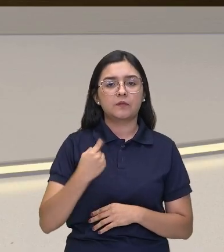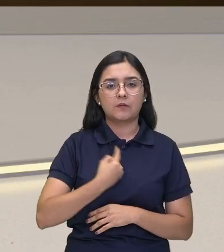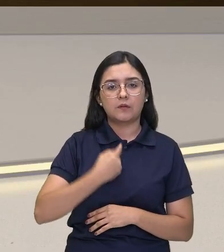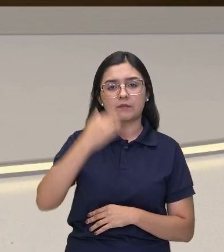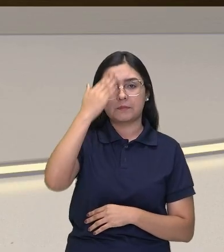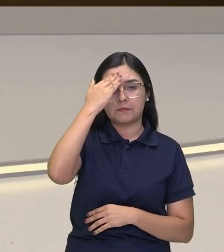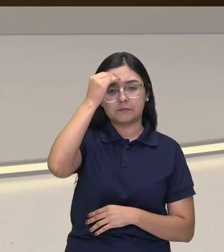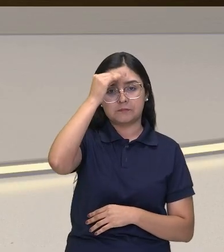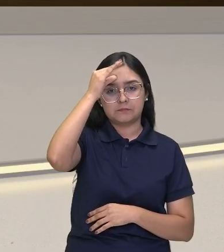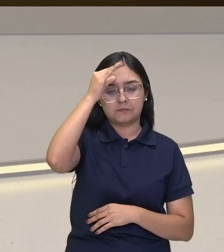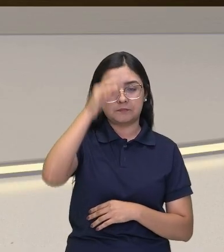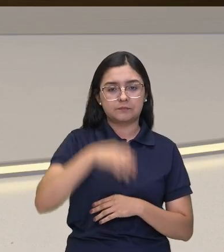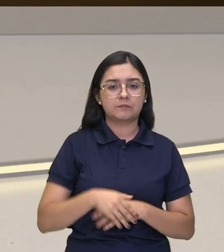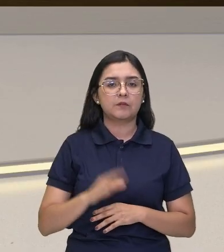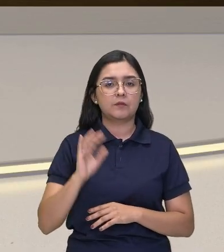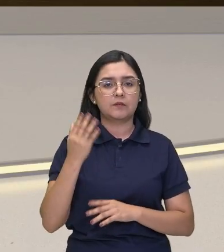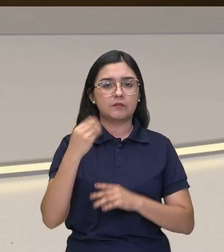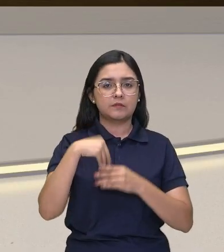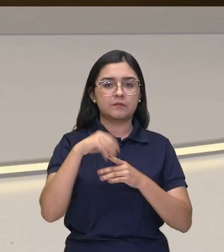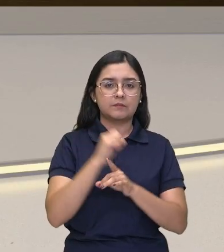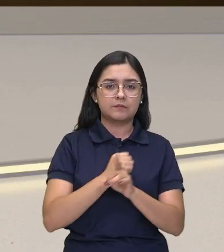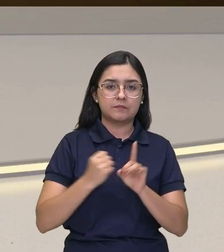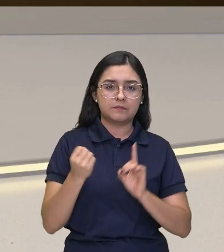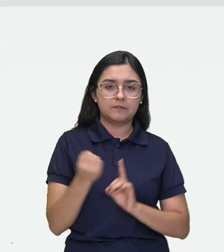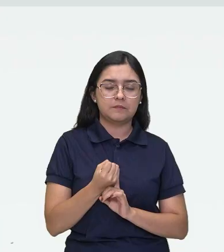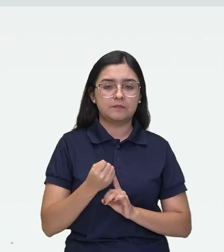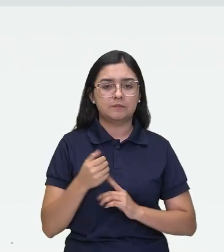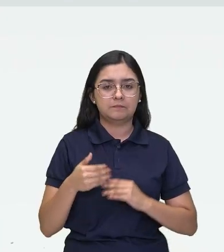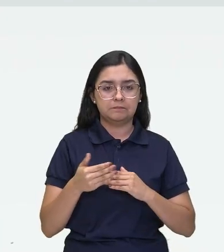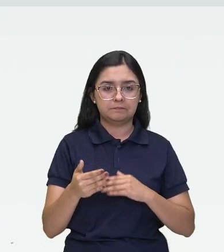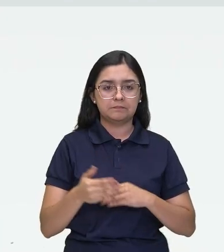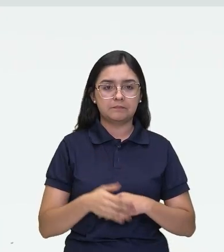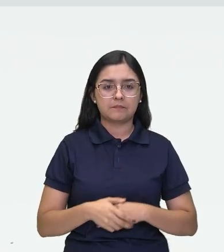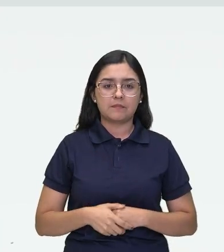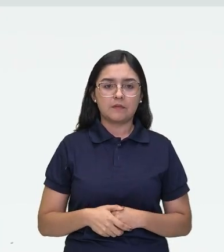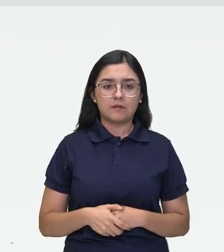sobre o que acontece na nossa sociedade e no ambiente. Vamos lá.